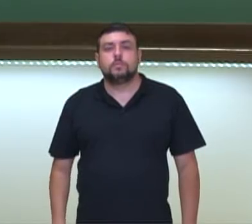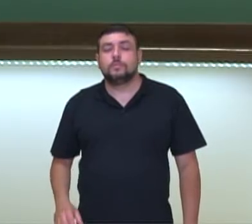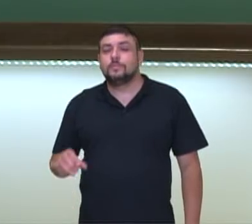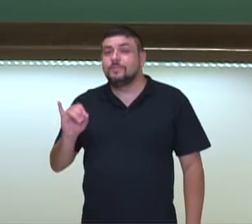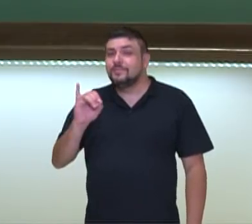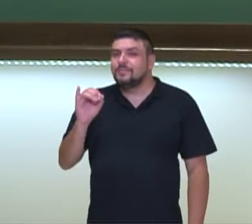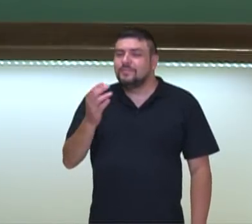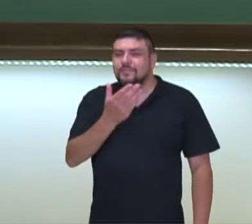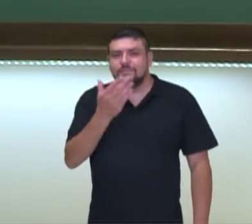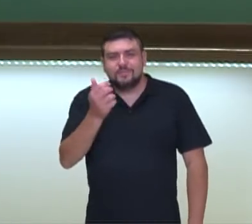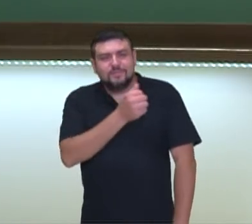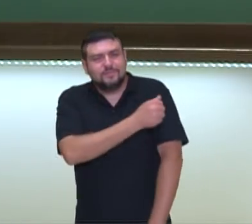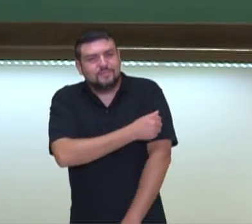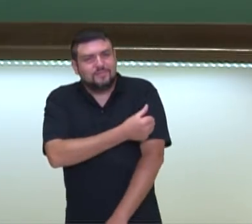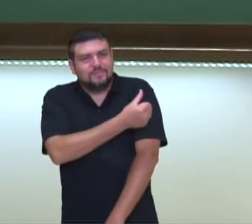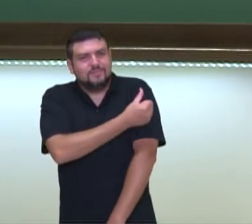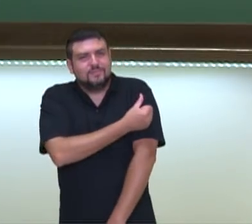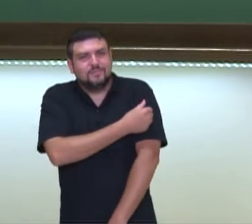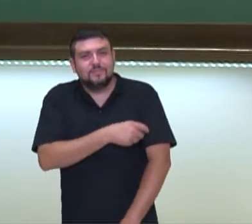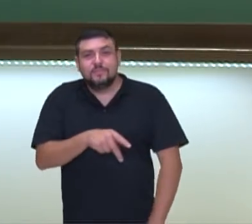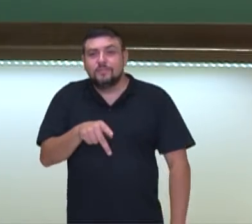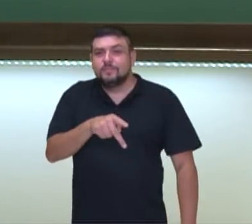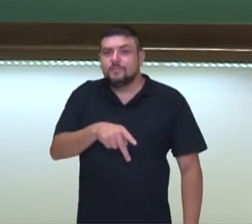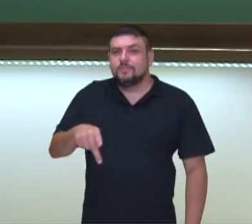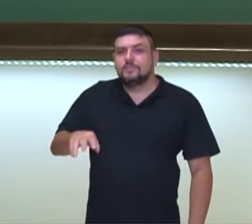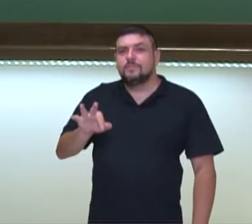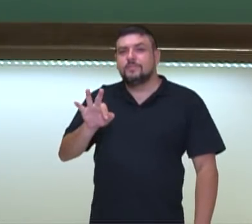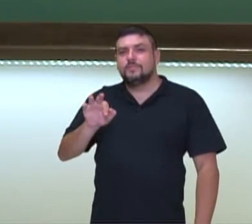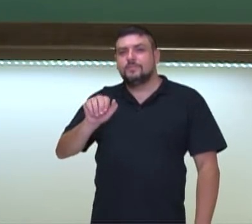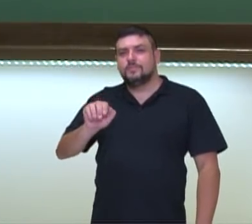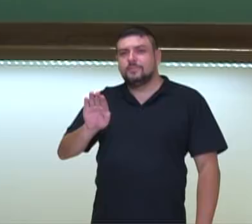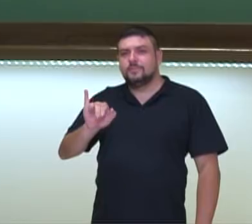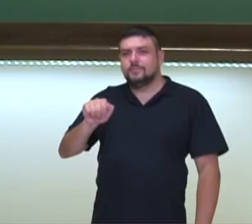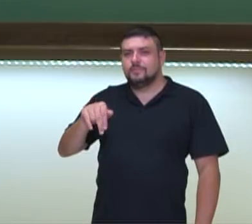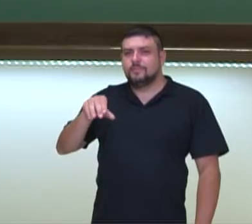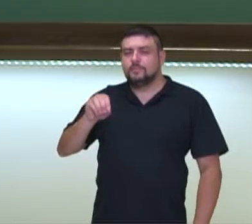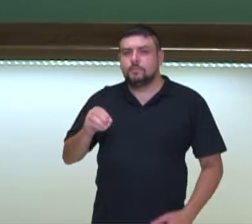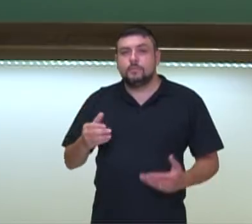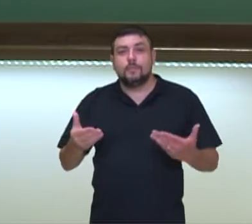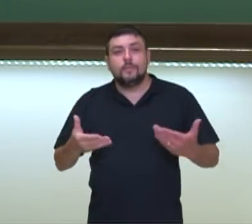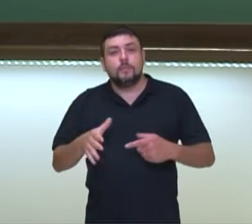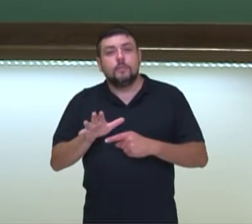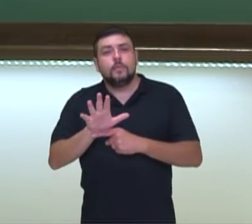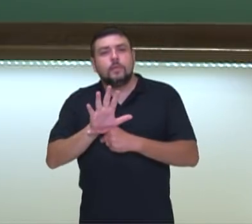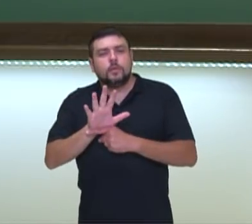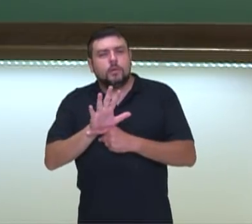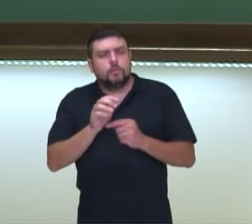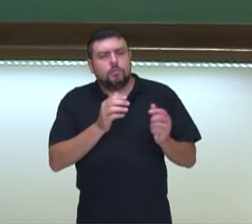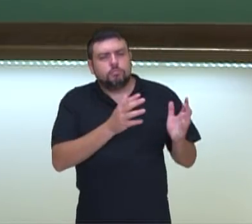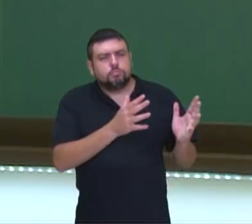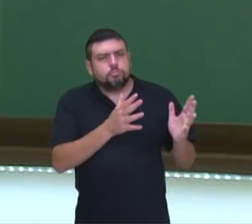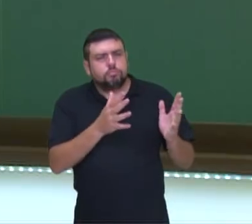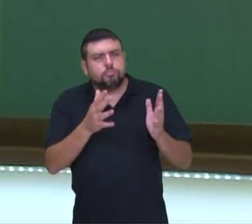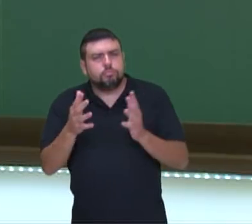Olá, estudantes do sexto ano. Aqui é o professor Fabiano e nesse vídeo nós vamos continuar a falar da